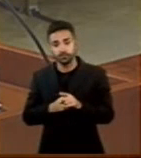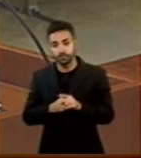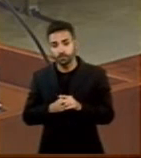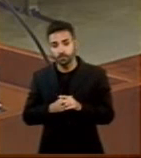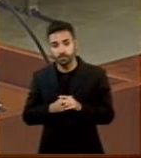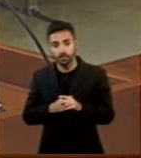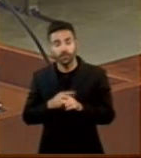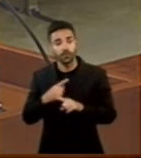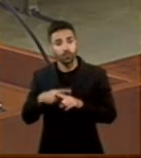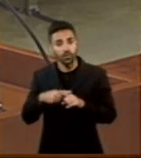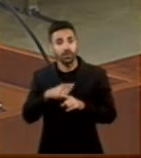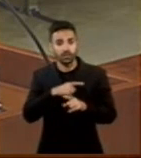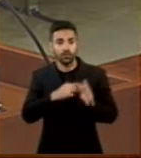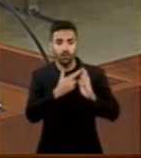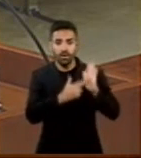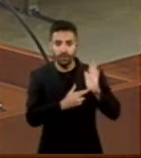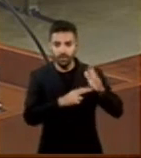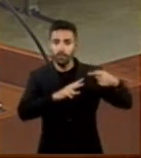o servidor público,